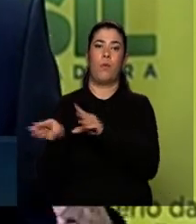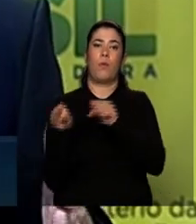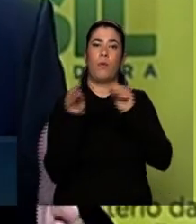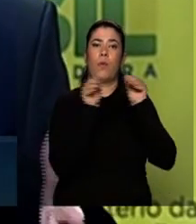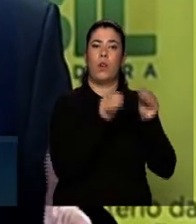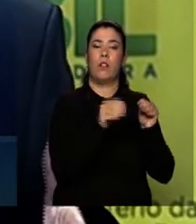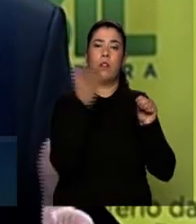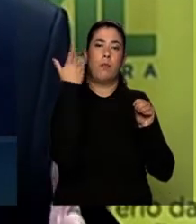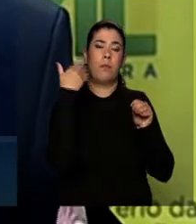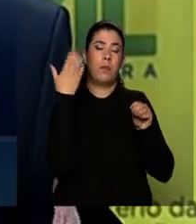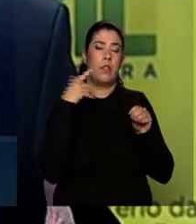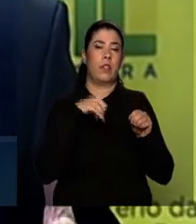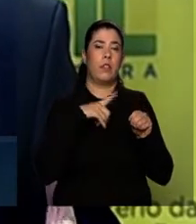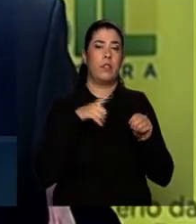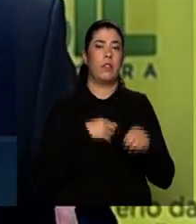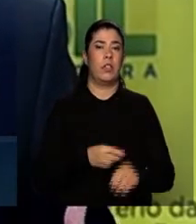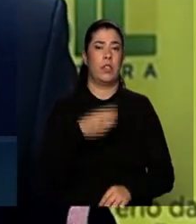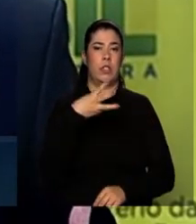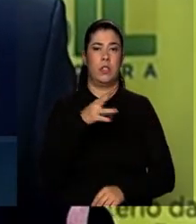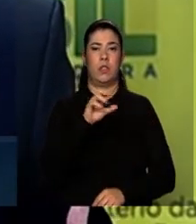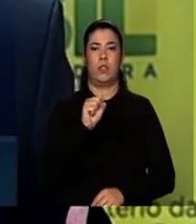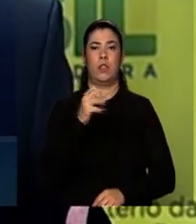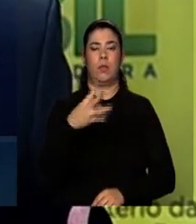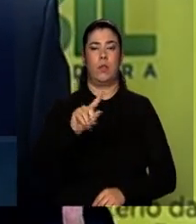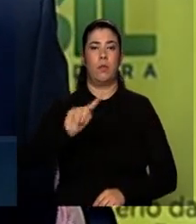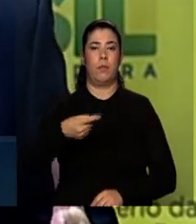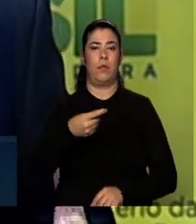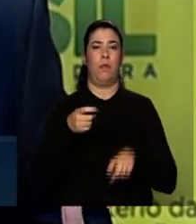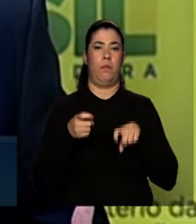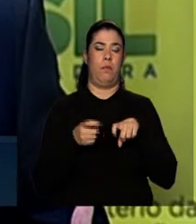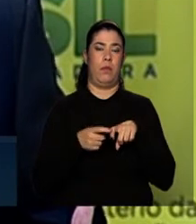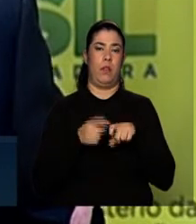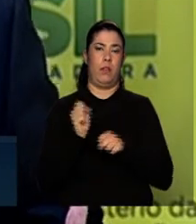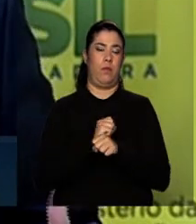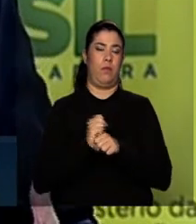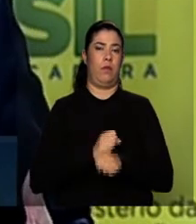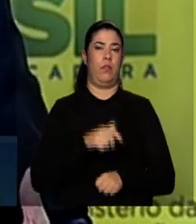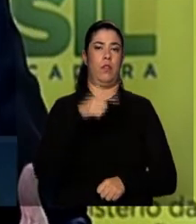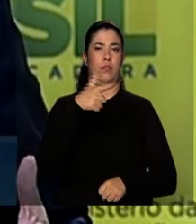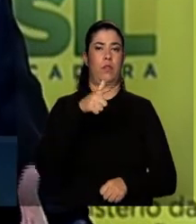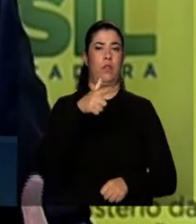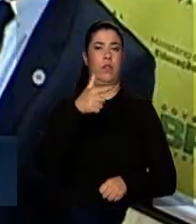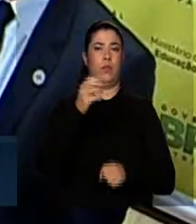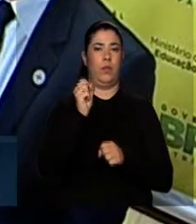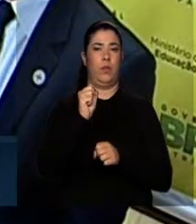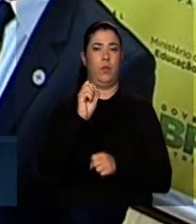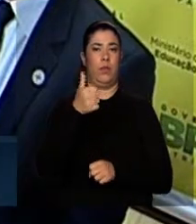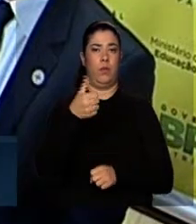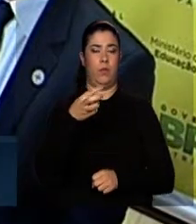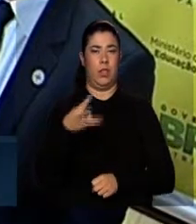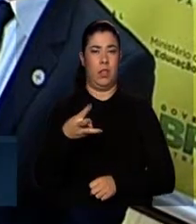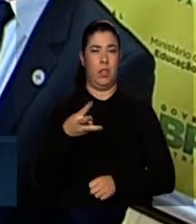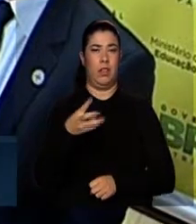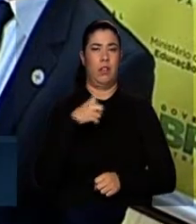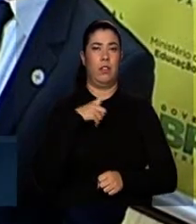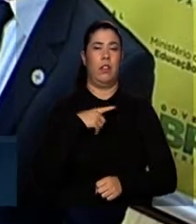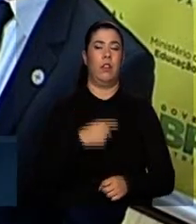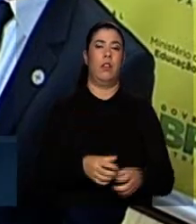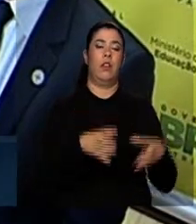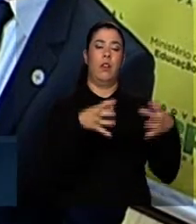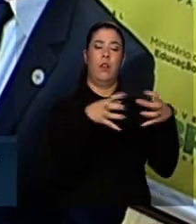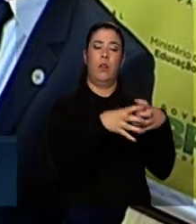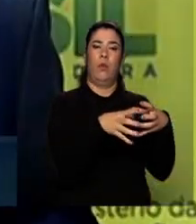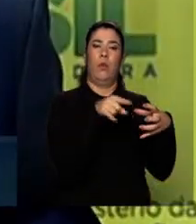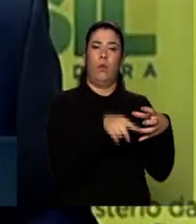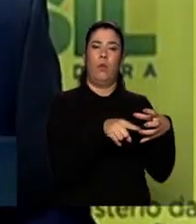tínhamos de cerca de 384 mil médicos em 2013, numa relação de 1,8 médicos